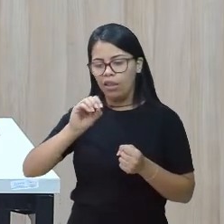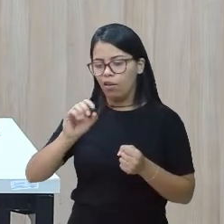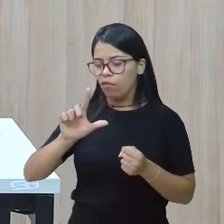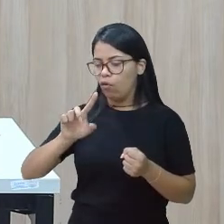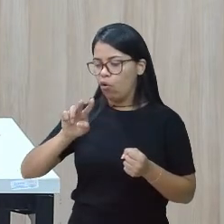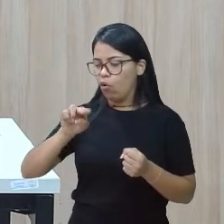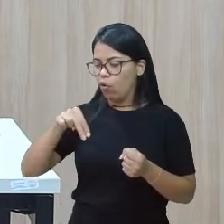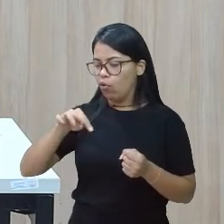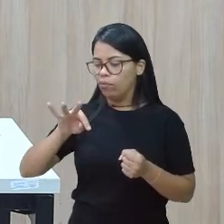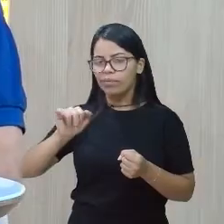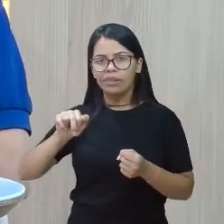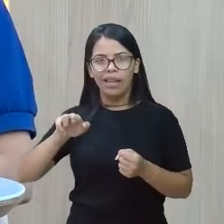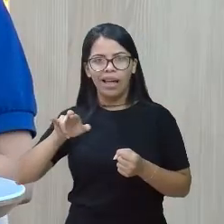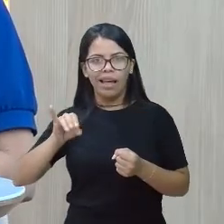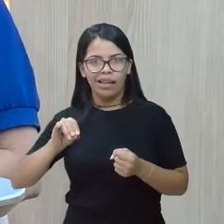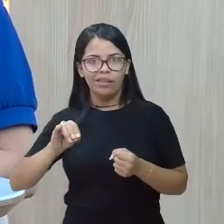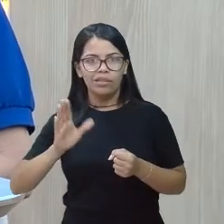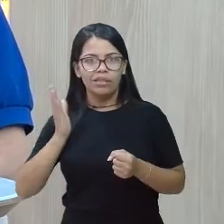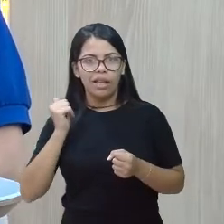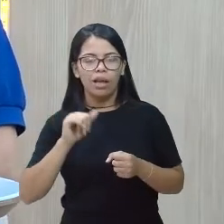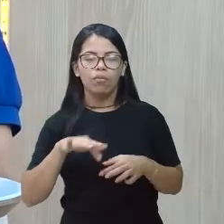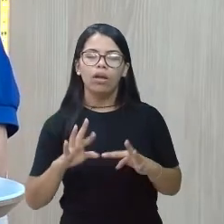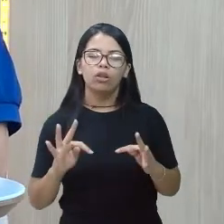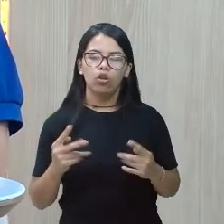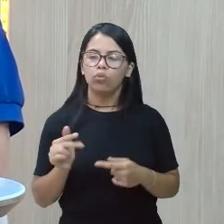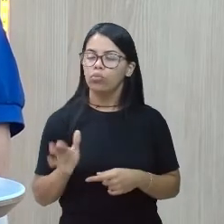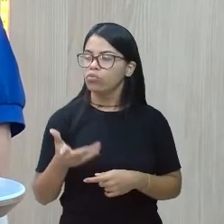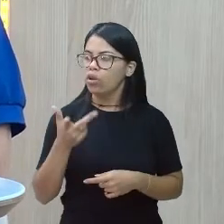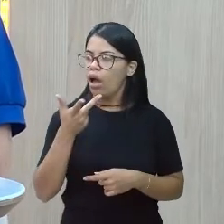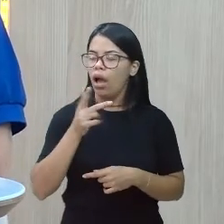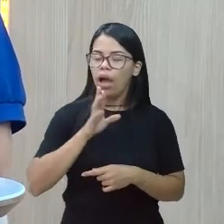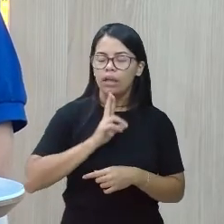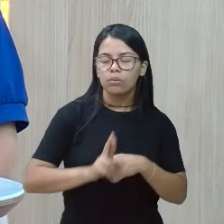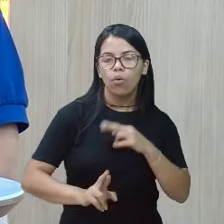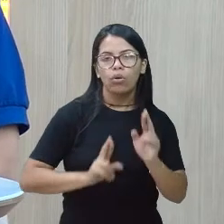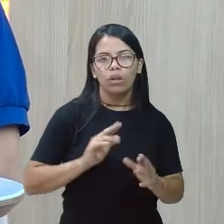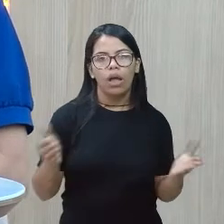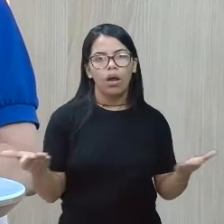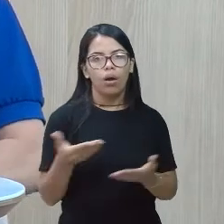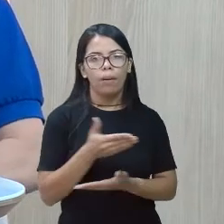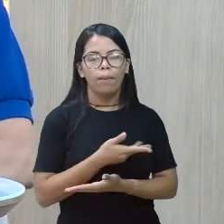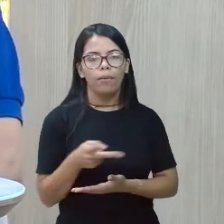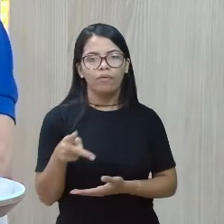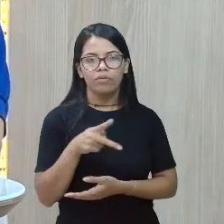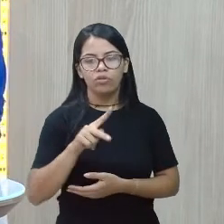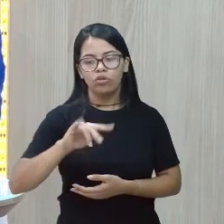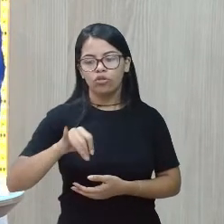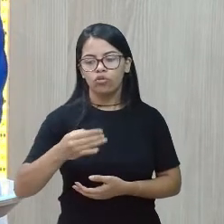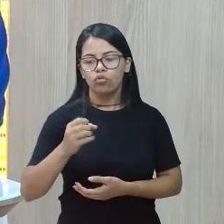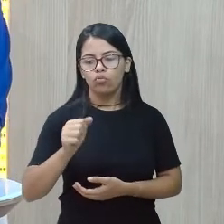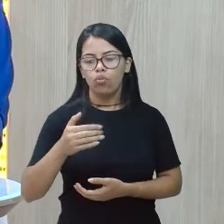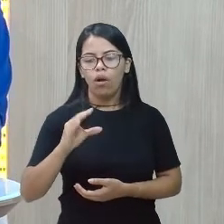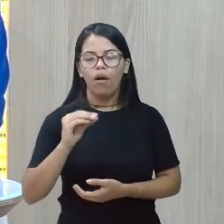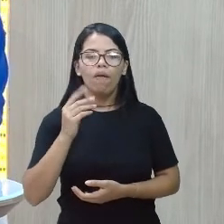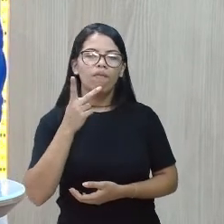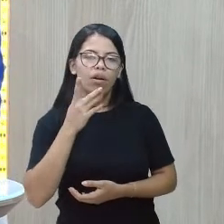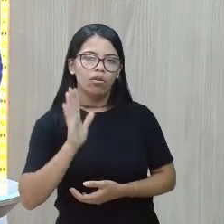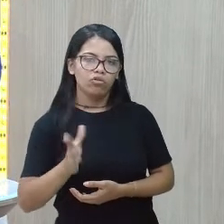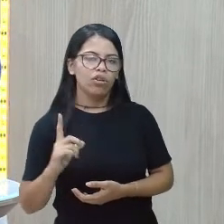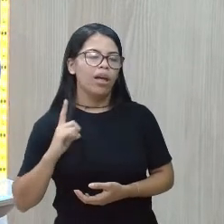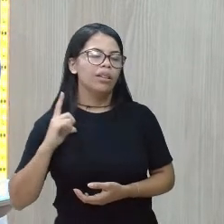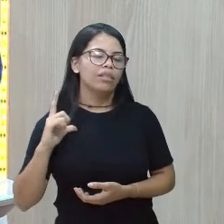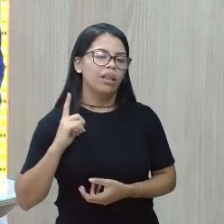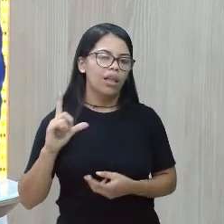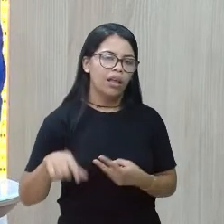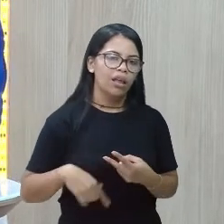alguém respondendo? Já estão respondendo aqui, professora. João disse que sim, que já viu. Paulo disse que já